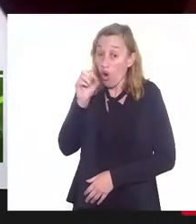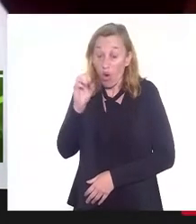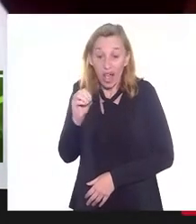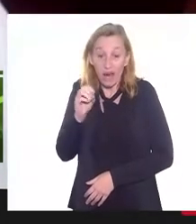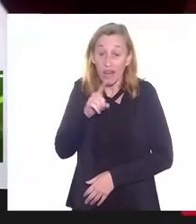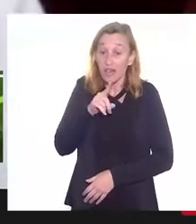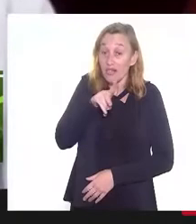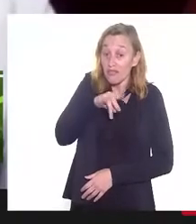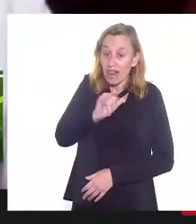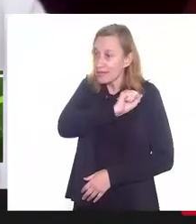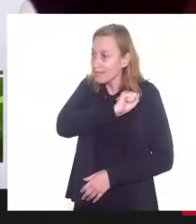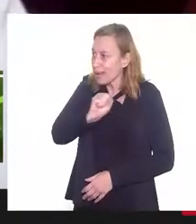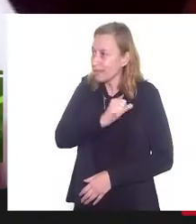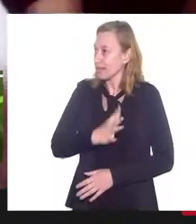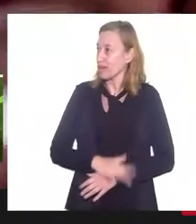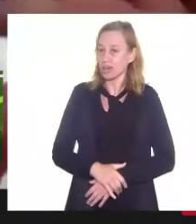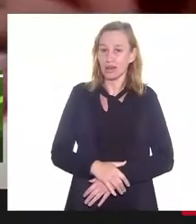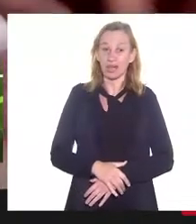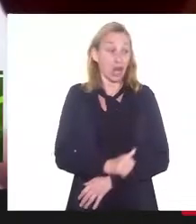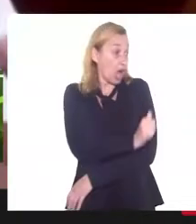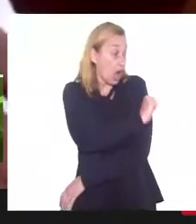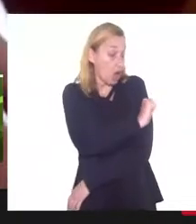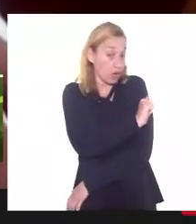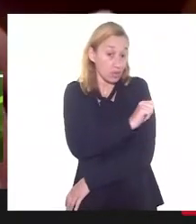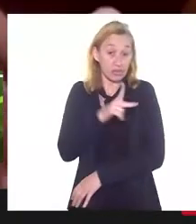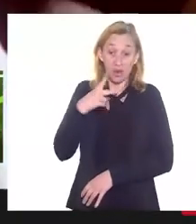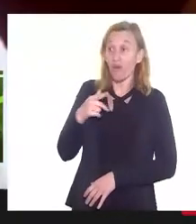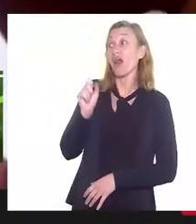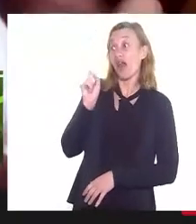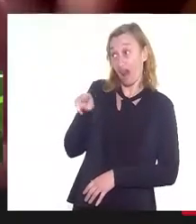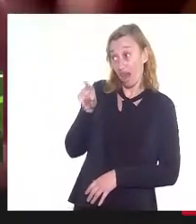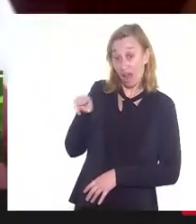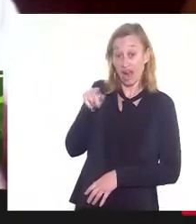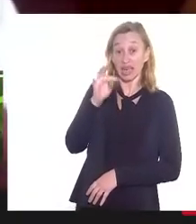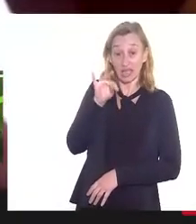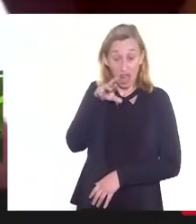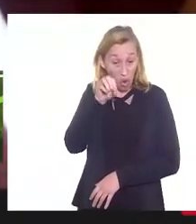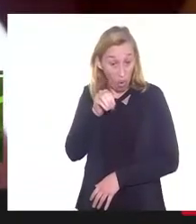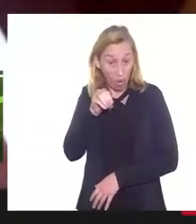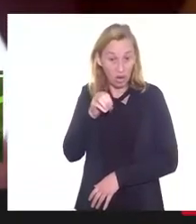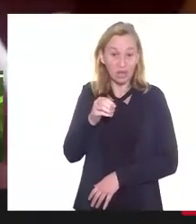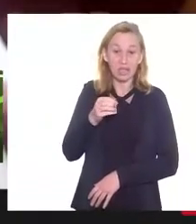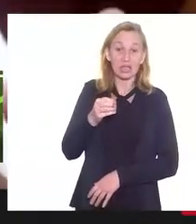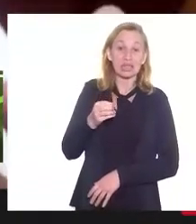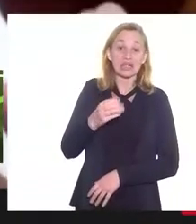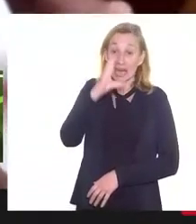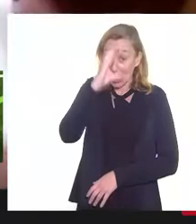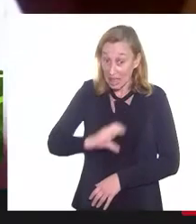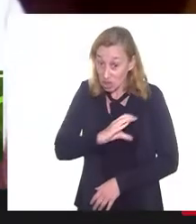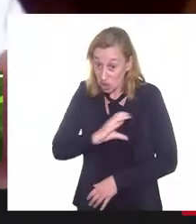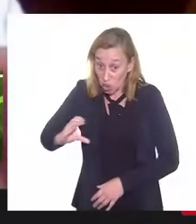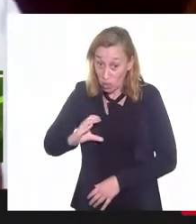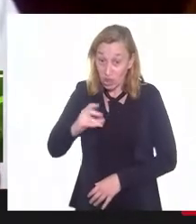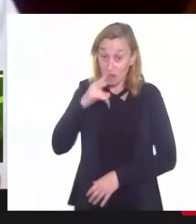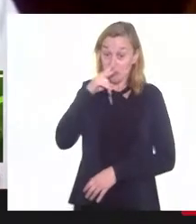E aí o aluno ainda afirmou, olha, ela é teóloga, católica fervorosa,